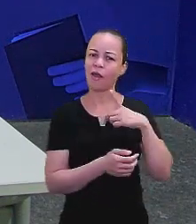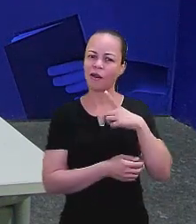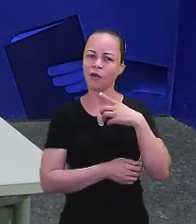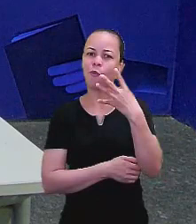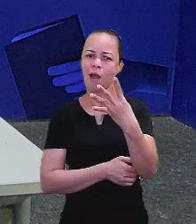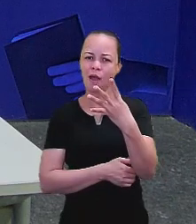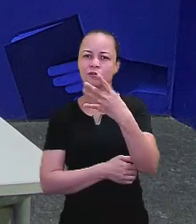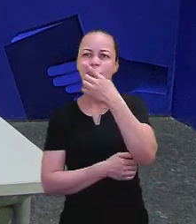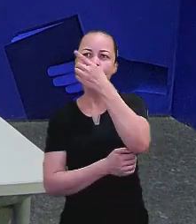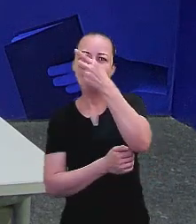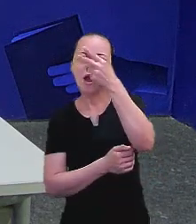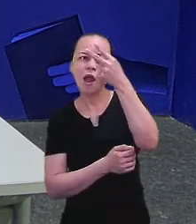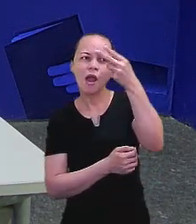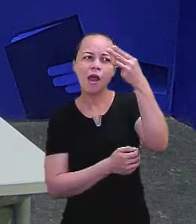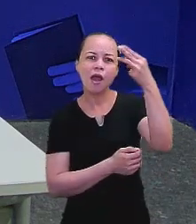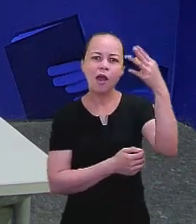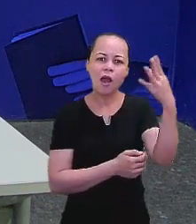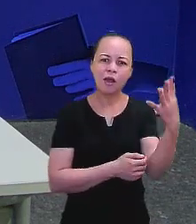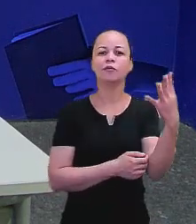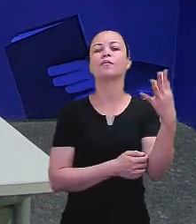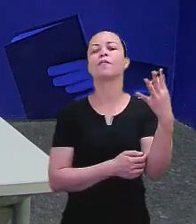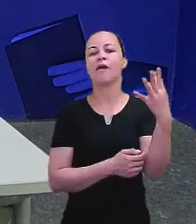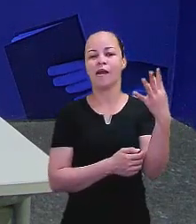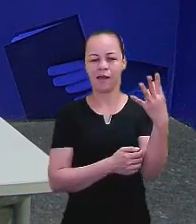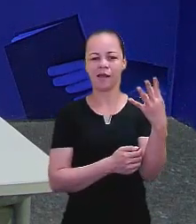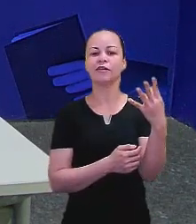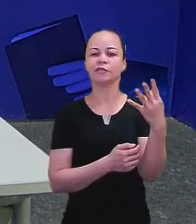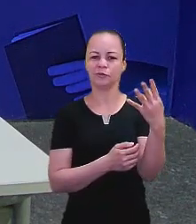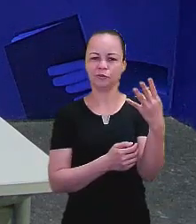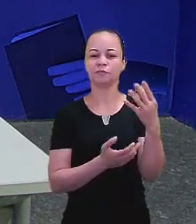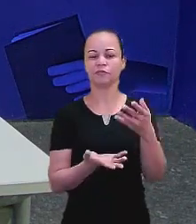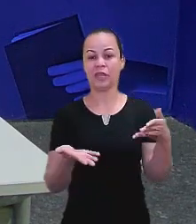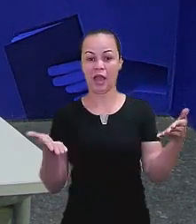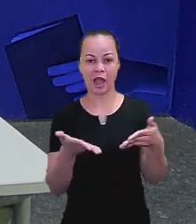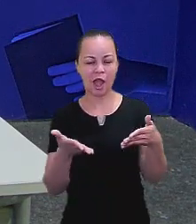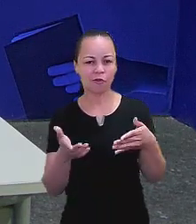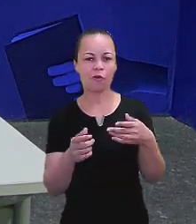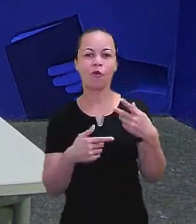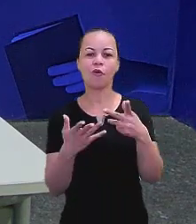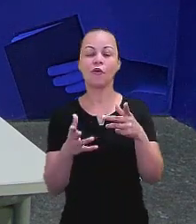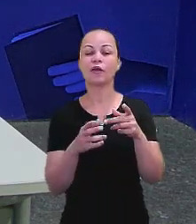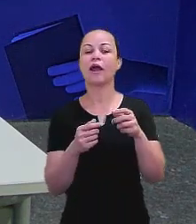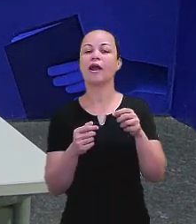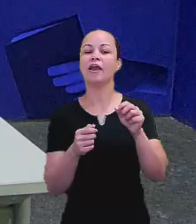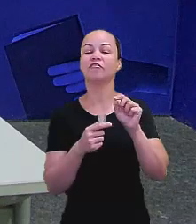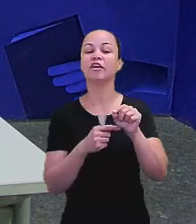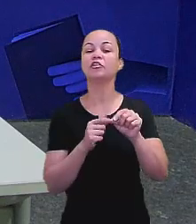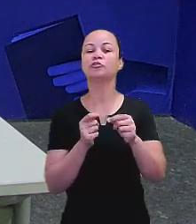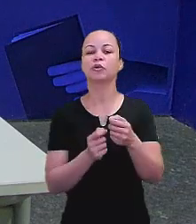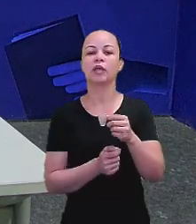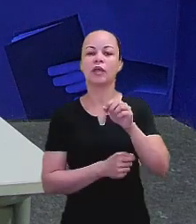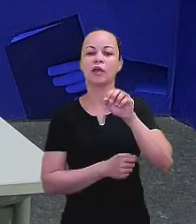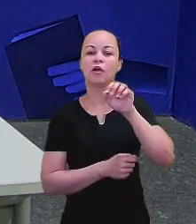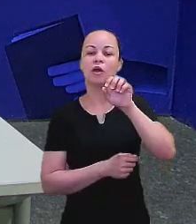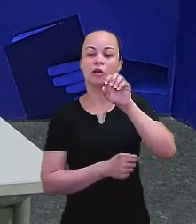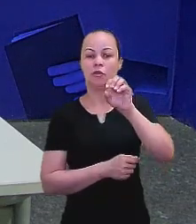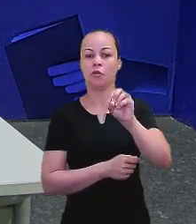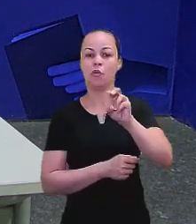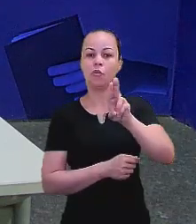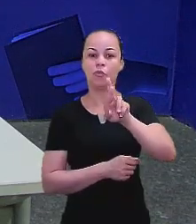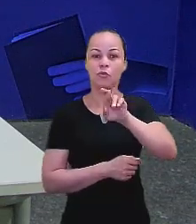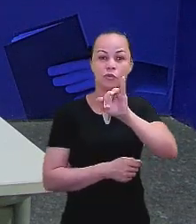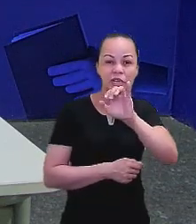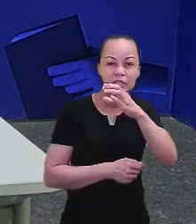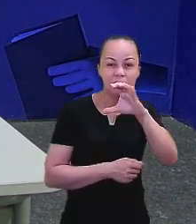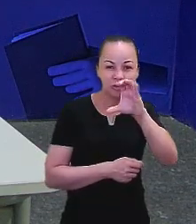Uma, duas, três, quatro estrelas. Agora é a vez do ouriço. Vai, ouriço, faz